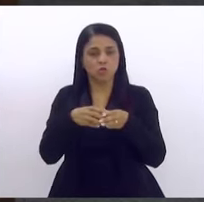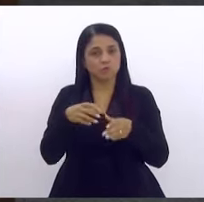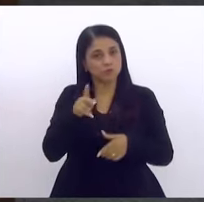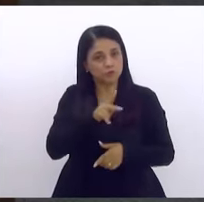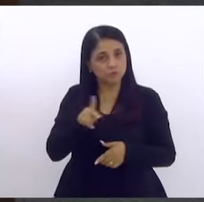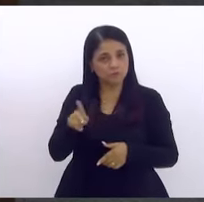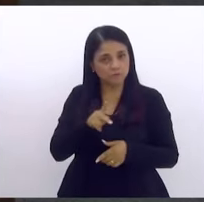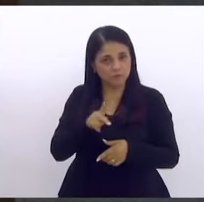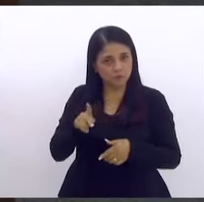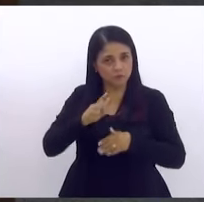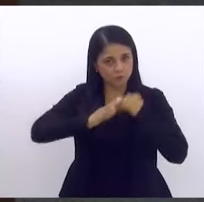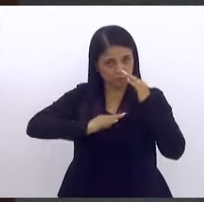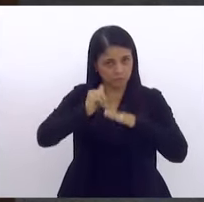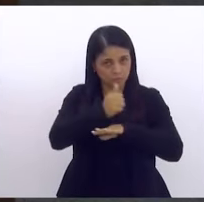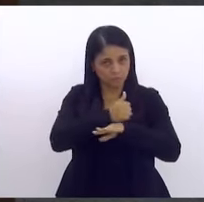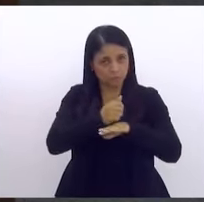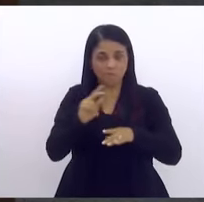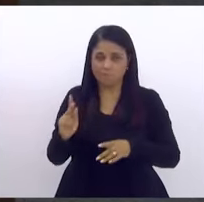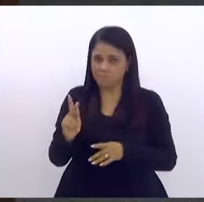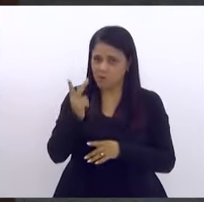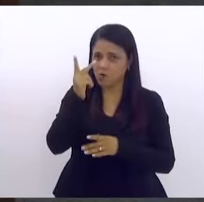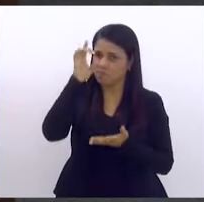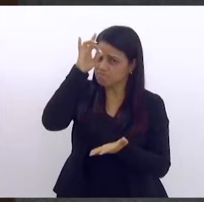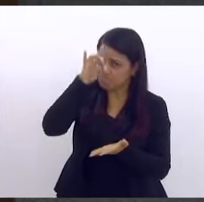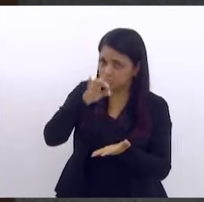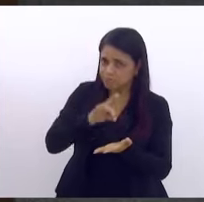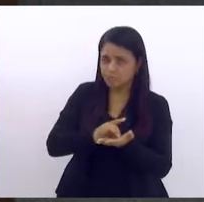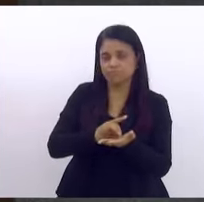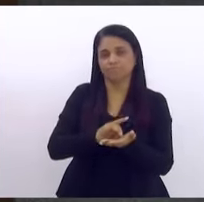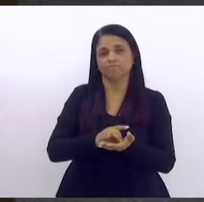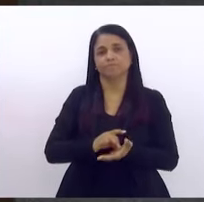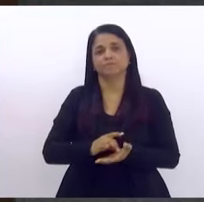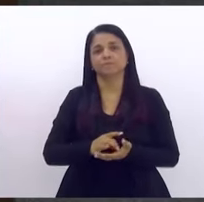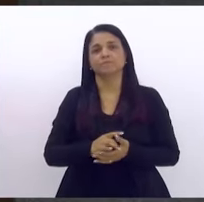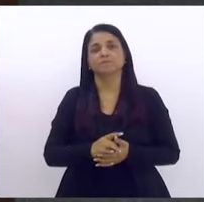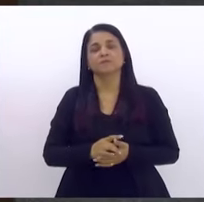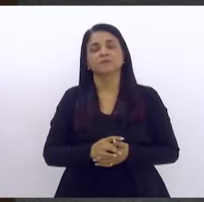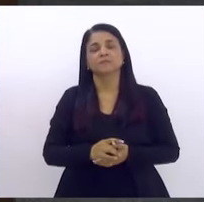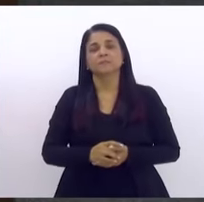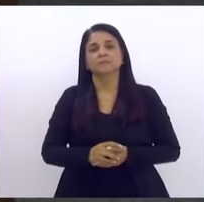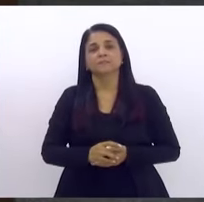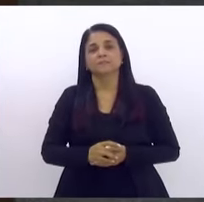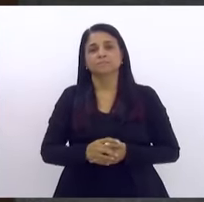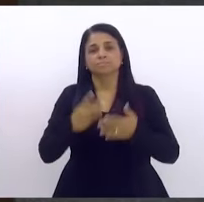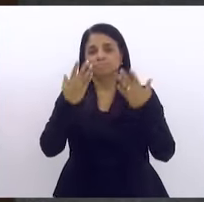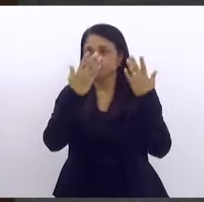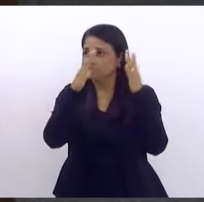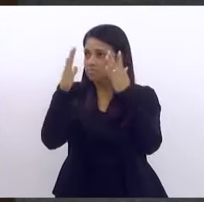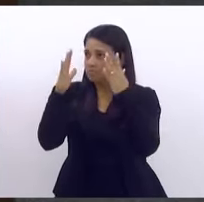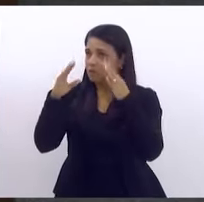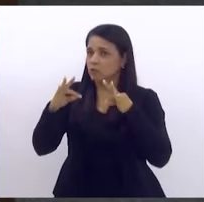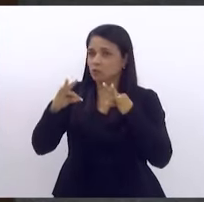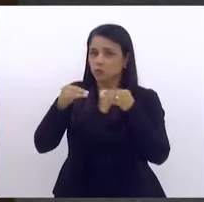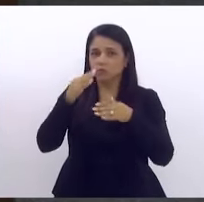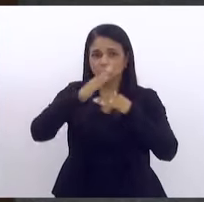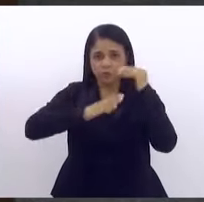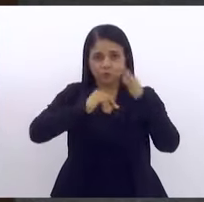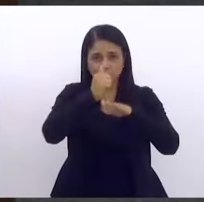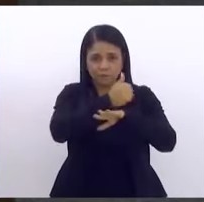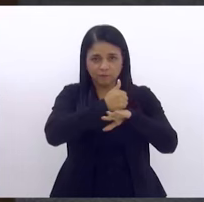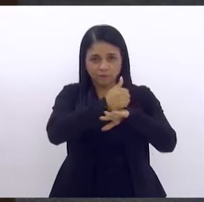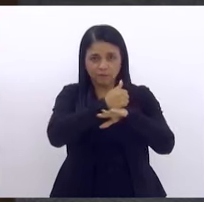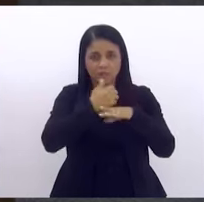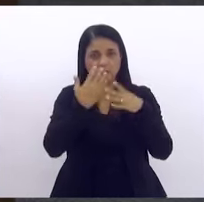seja realmente valorizada como ela deve ser. Então, saudar a todos os profissionais e